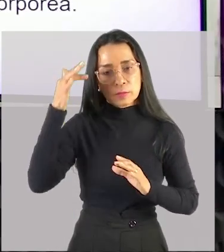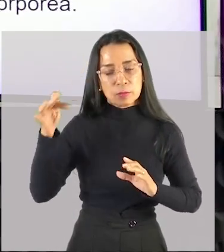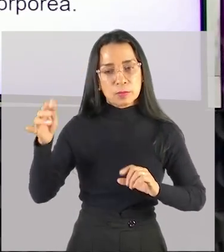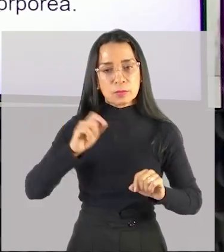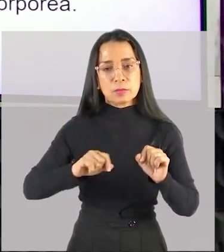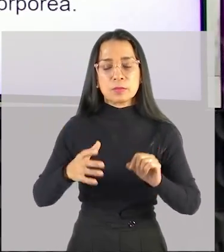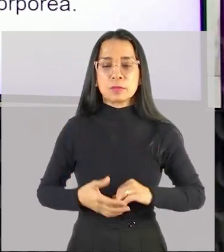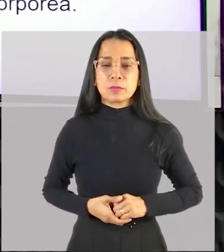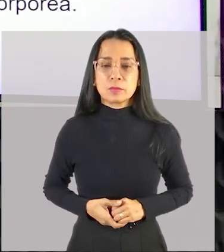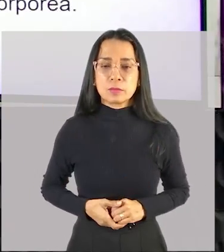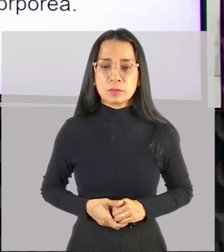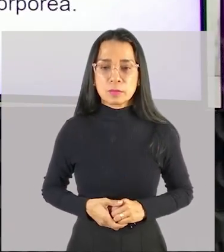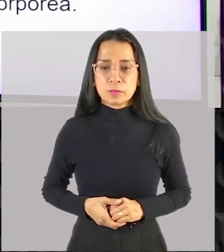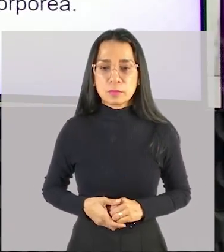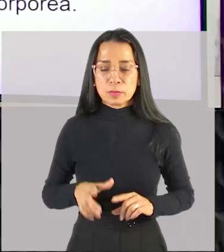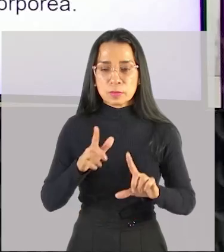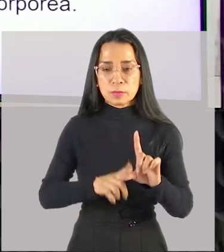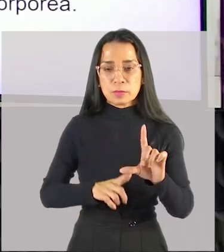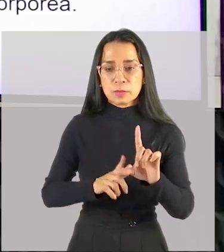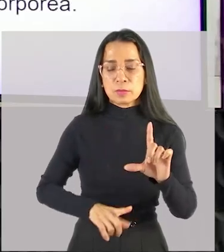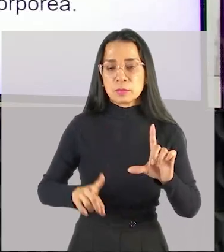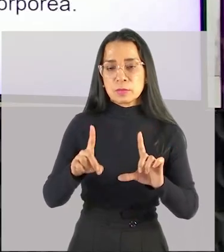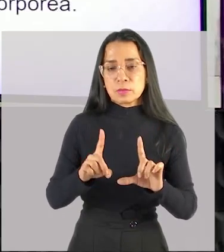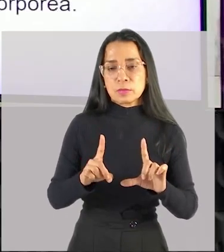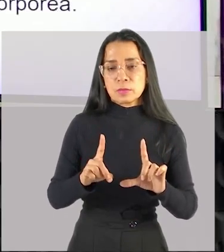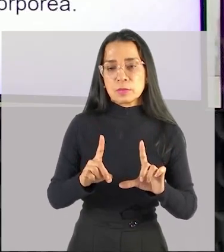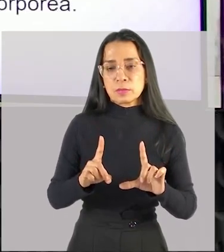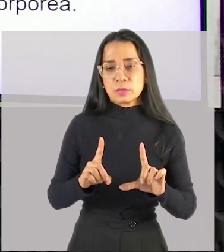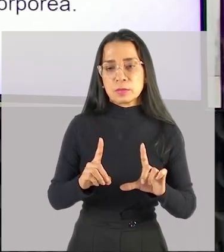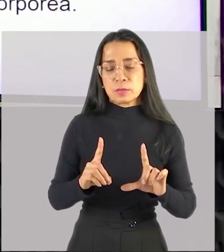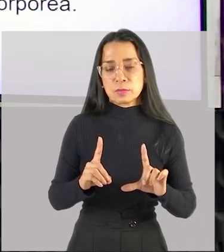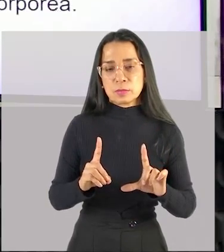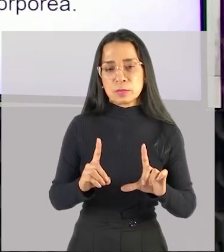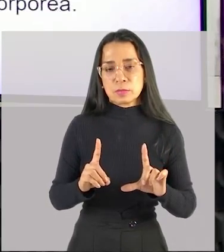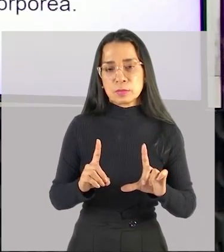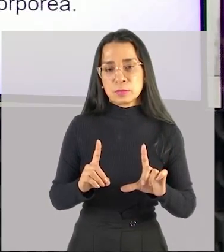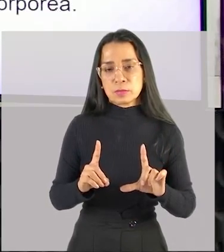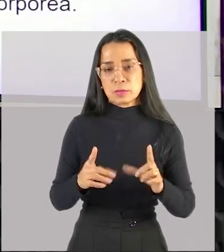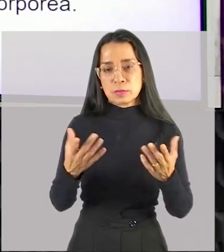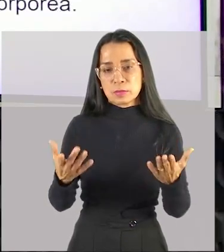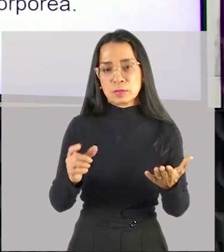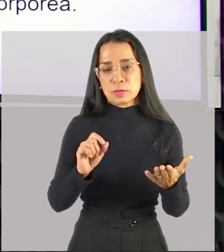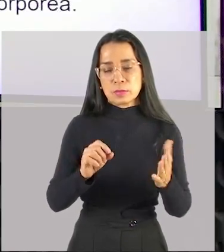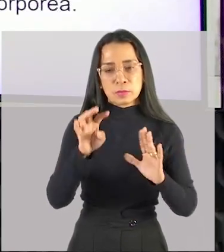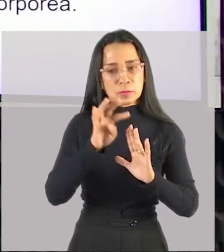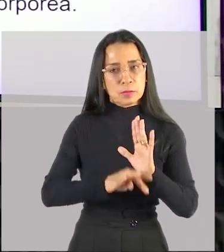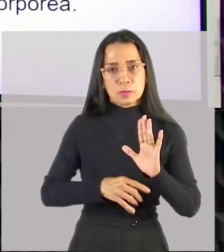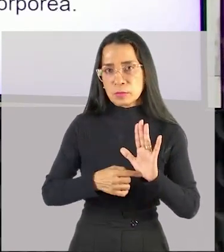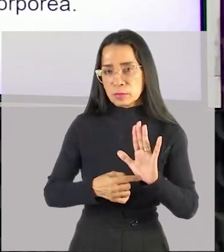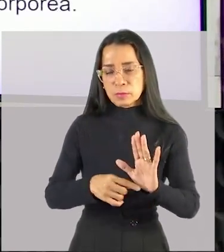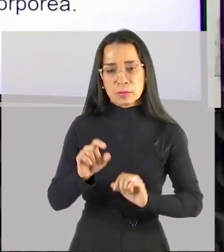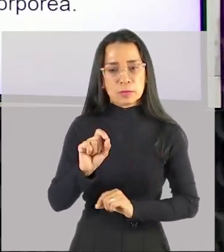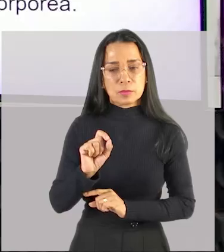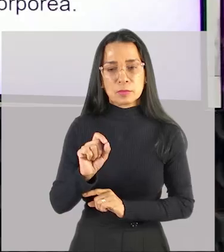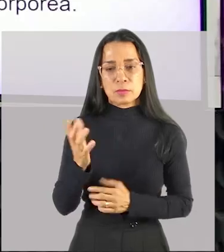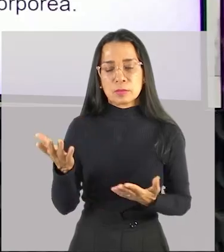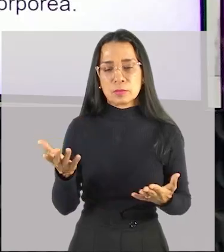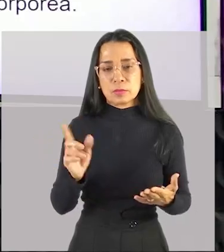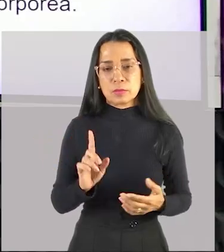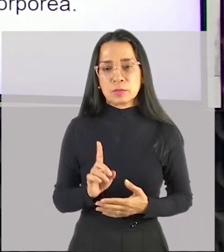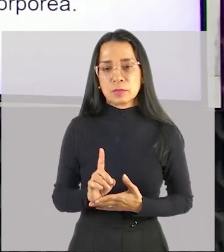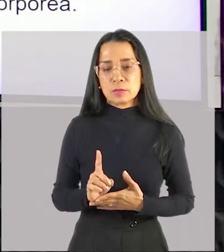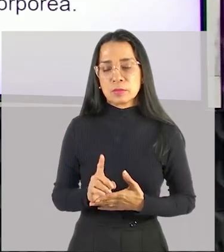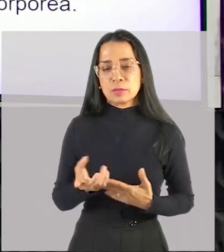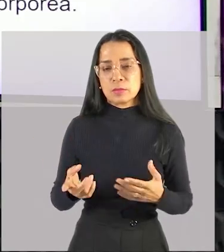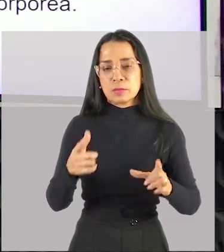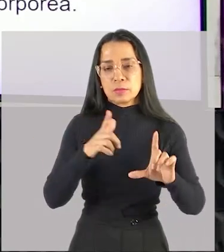filosofia medieval. Letra D, condenação da alimentação impura, o texto não trata sobre isso, né? Então a gente também